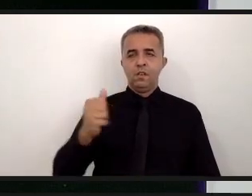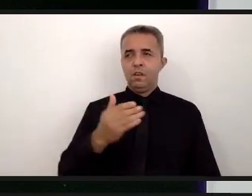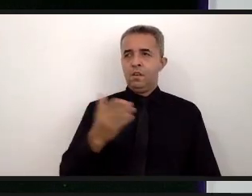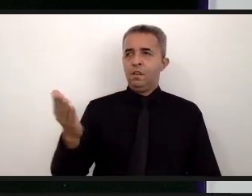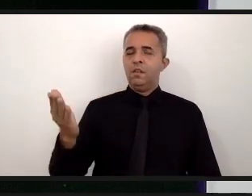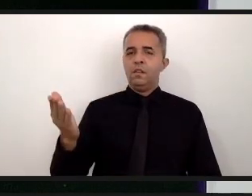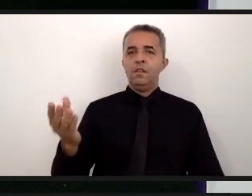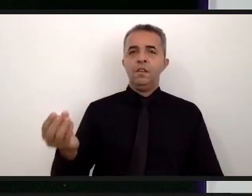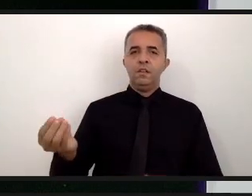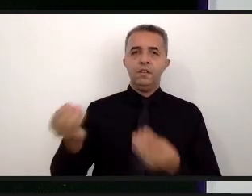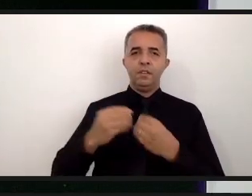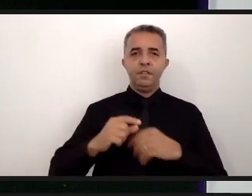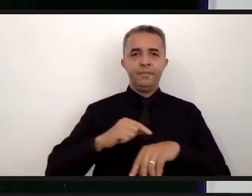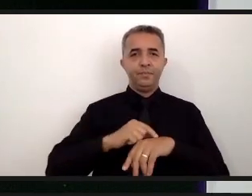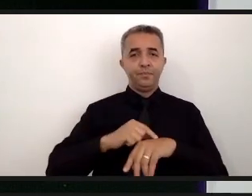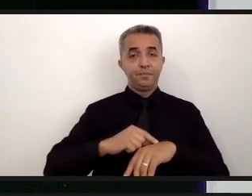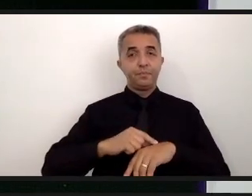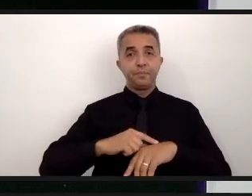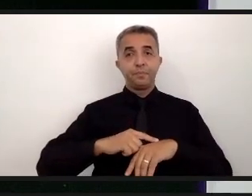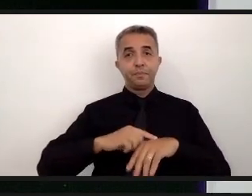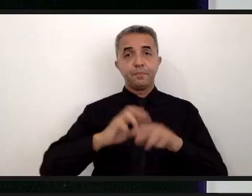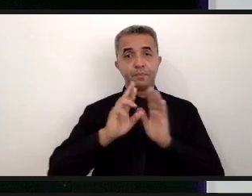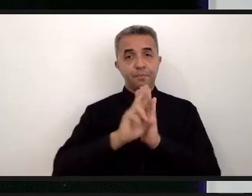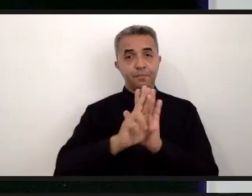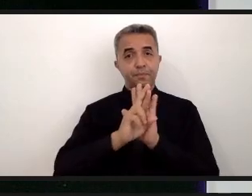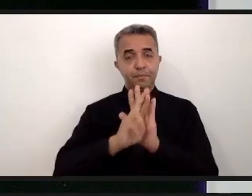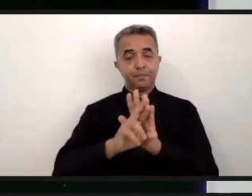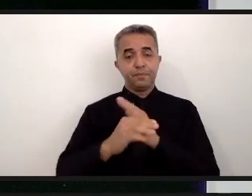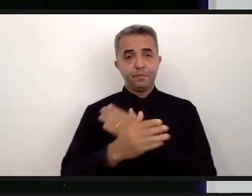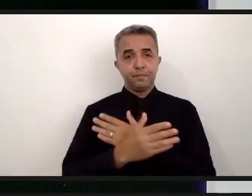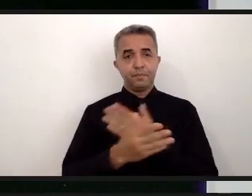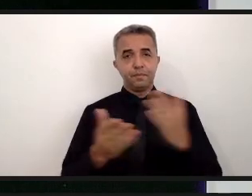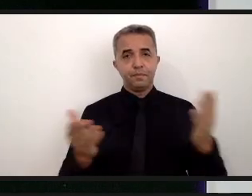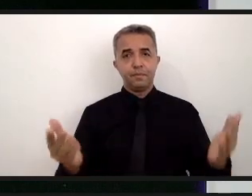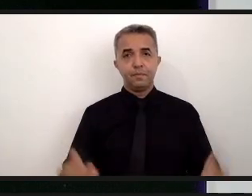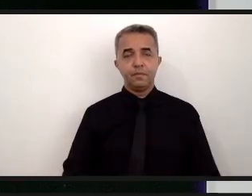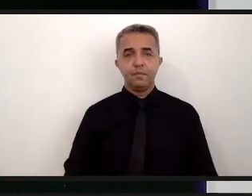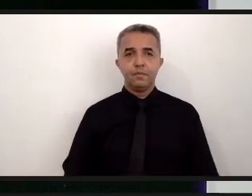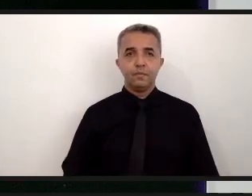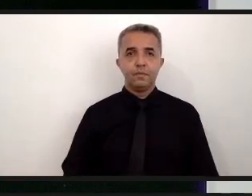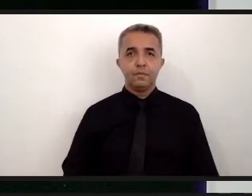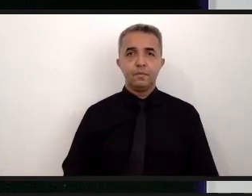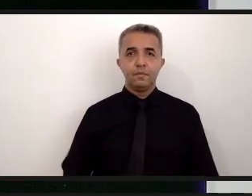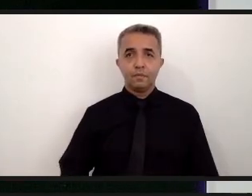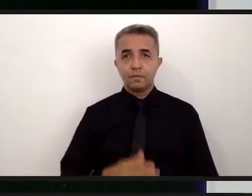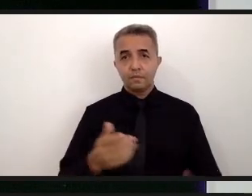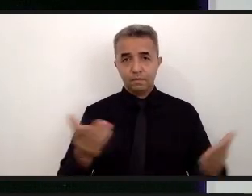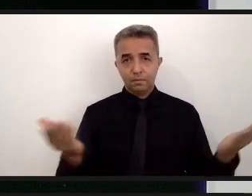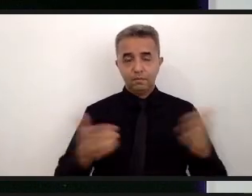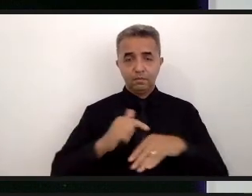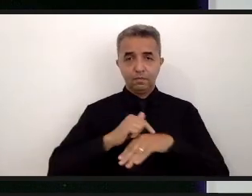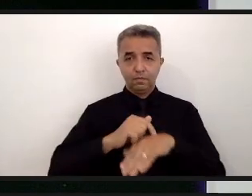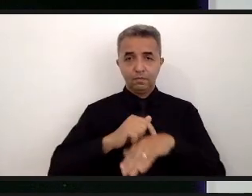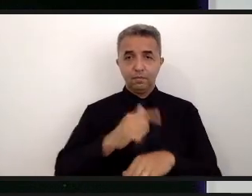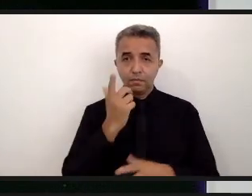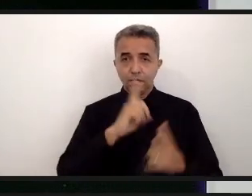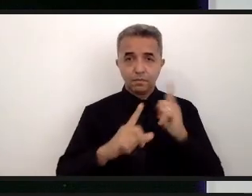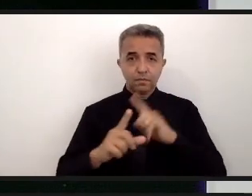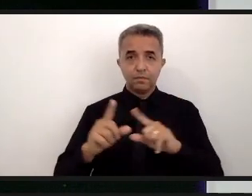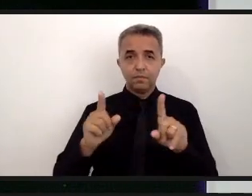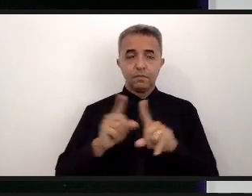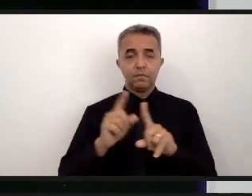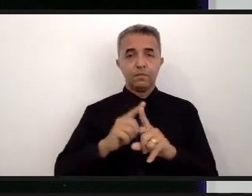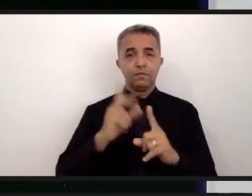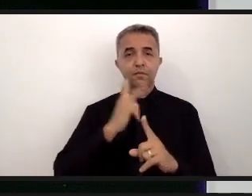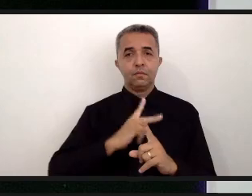esse momento de grande representatividade. Não só de conquista e símbolo de vitória alcançada pela